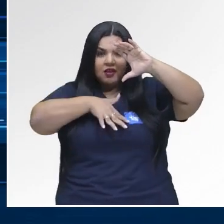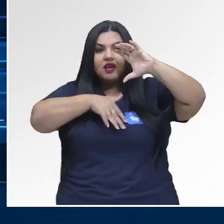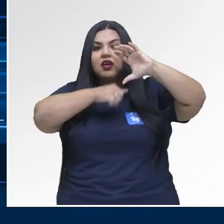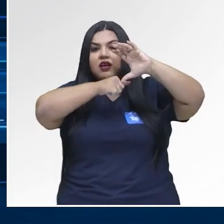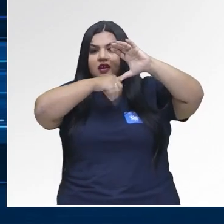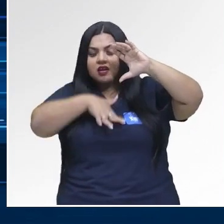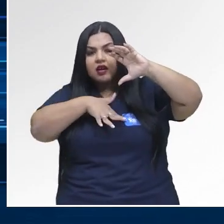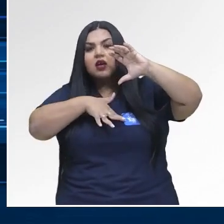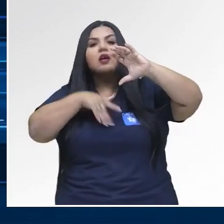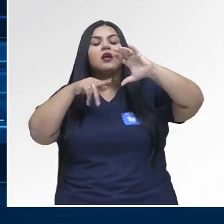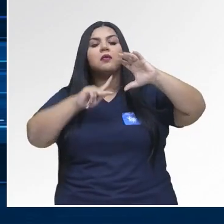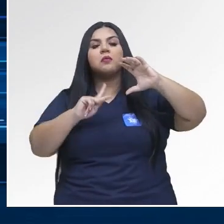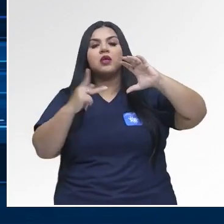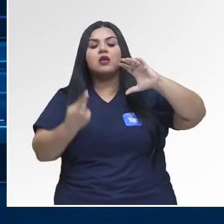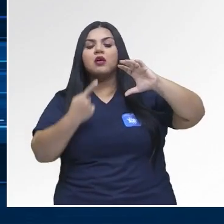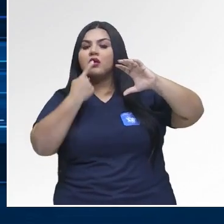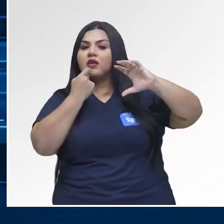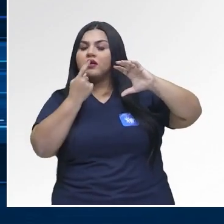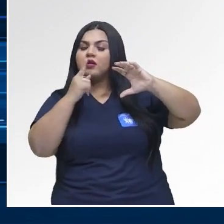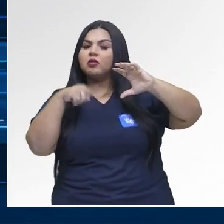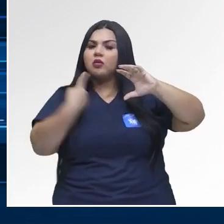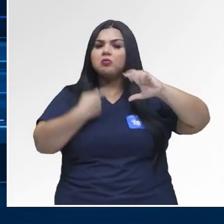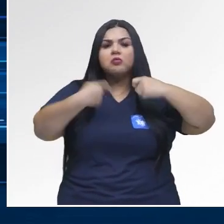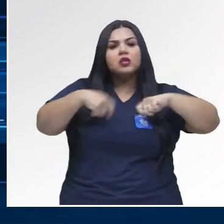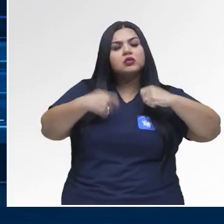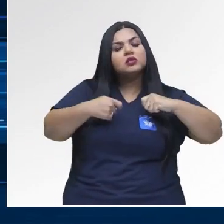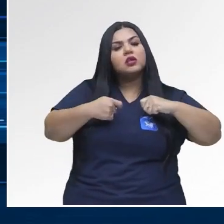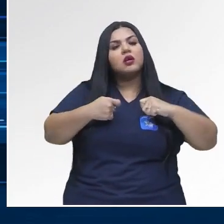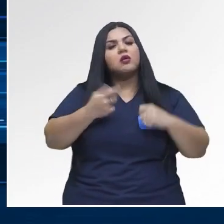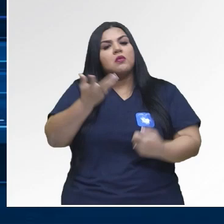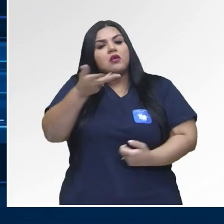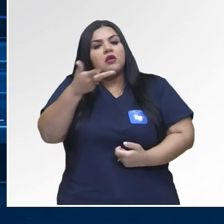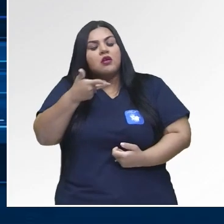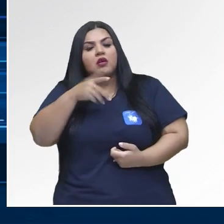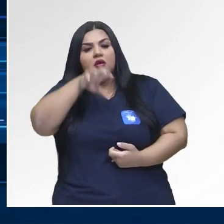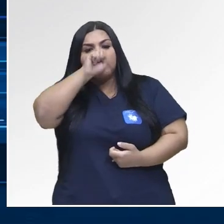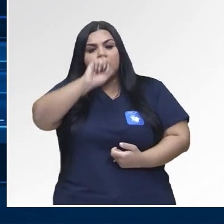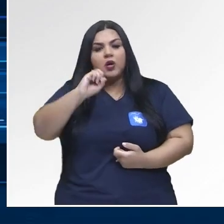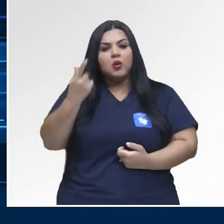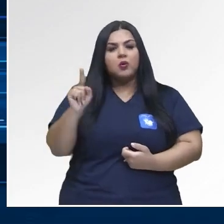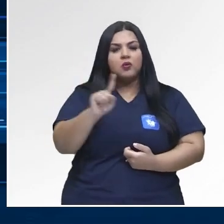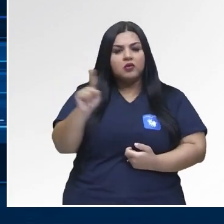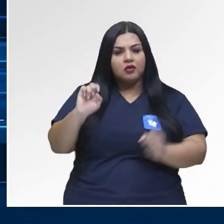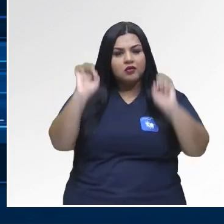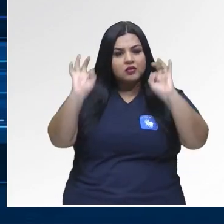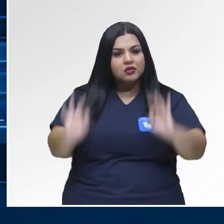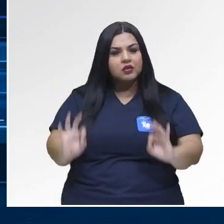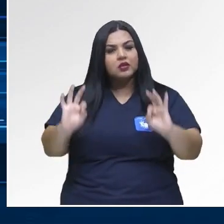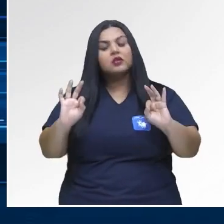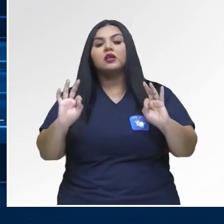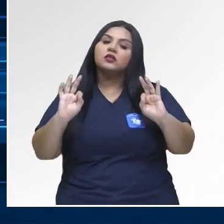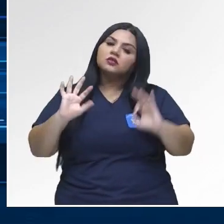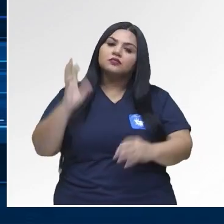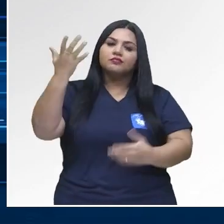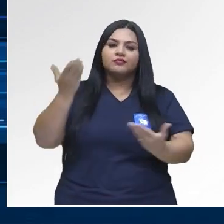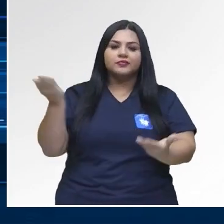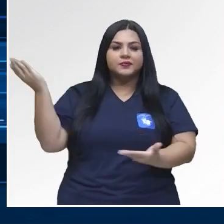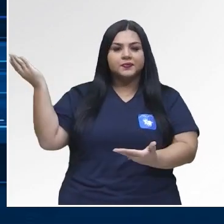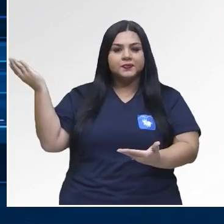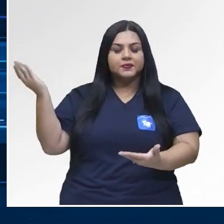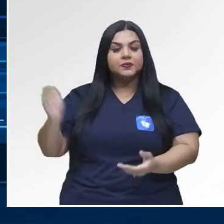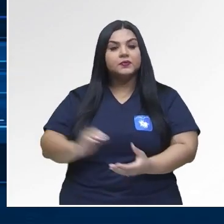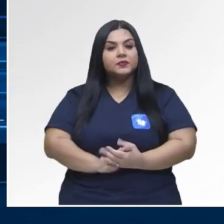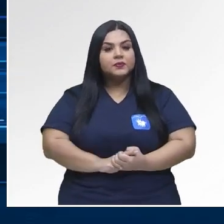ali o pH sanguíneo, se a gente precisa aumentar a frequência respiratória ou não, tá certo? Assim que acontece.